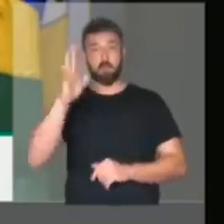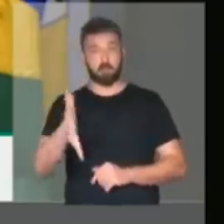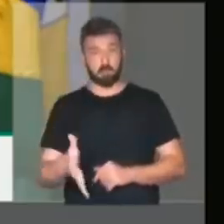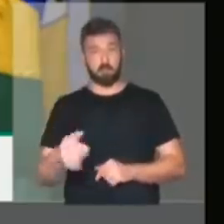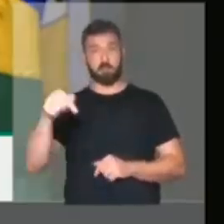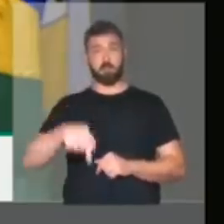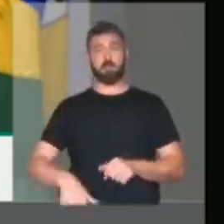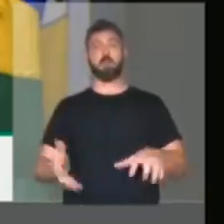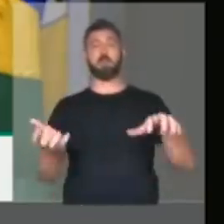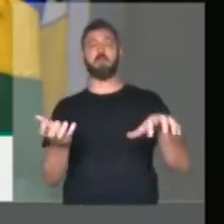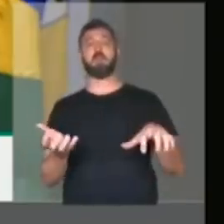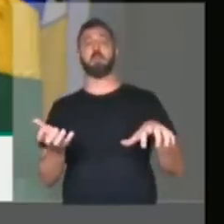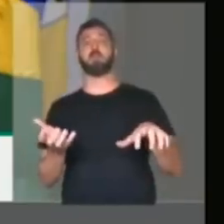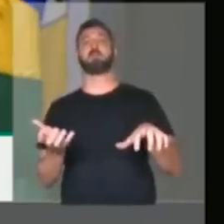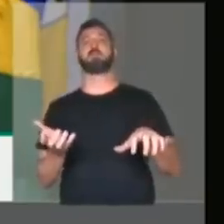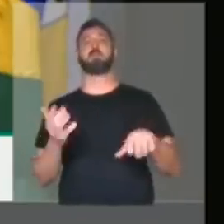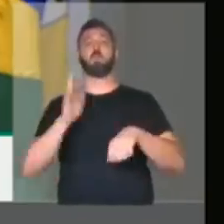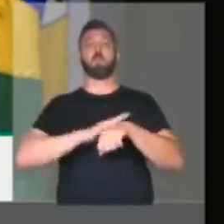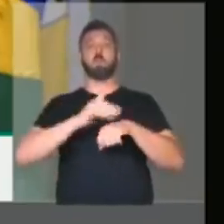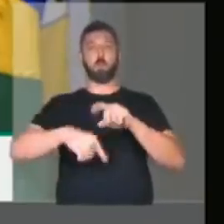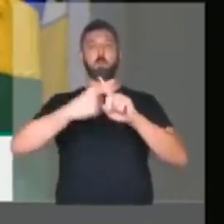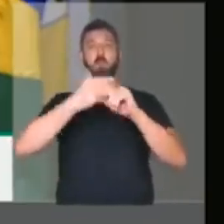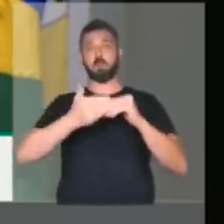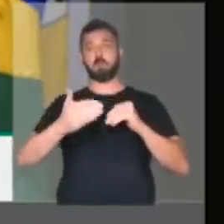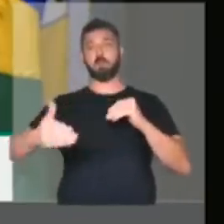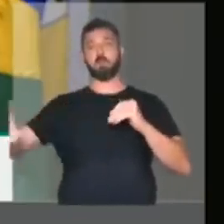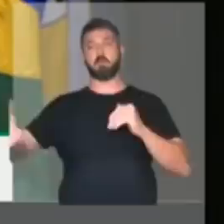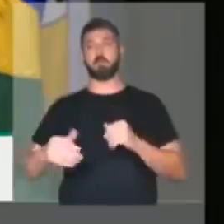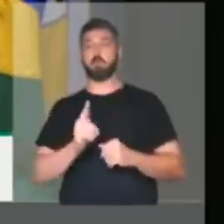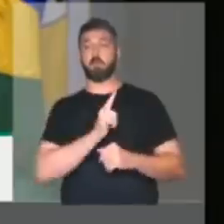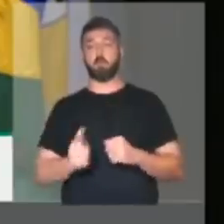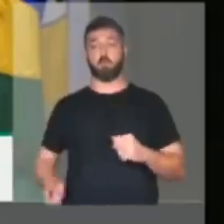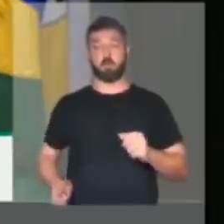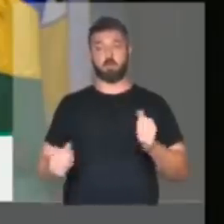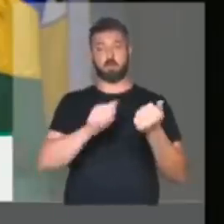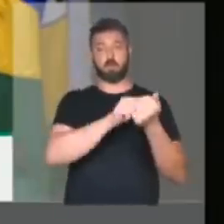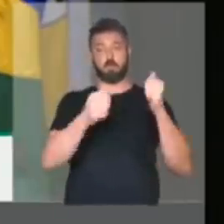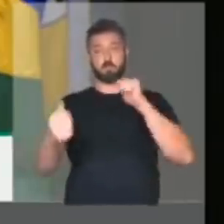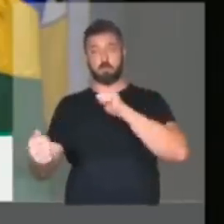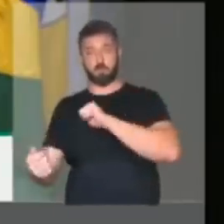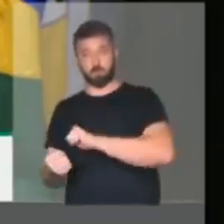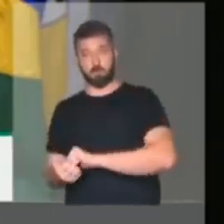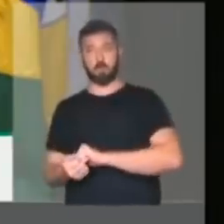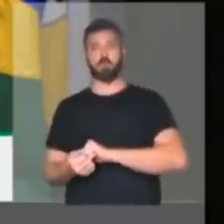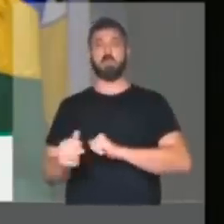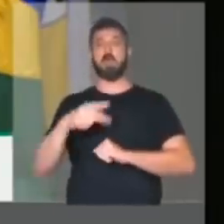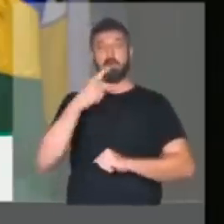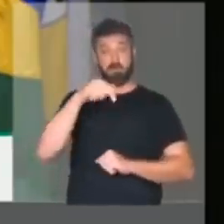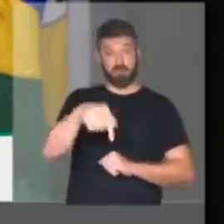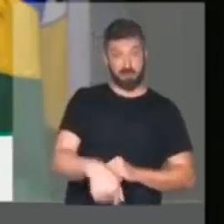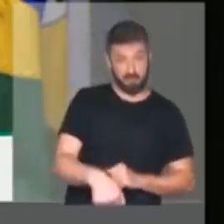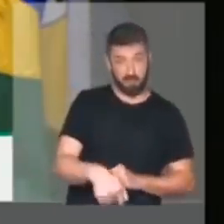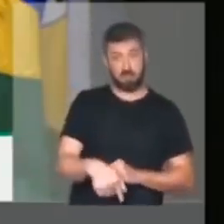no Congresso Nacional um prazo para que o Estado se adapte, e sempre que falam aqui